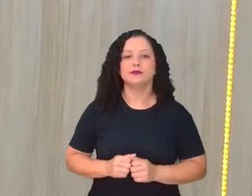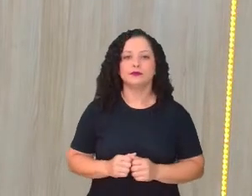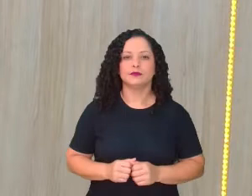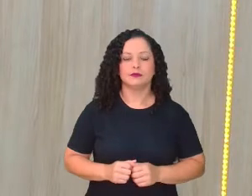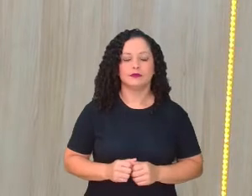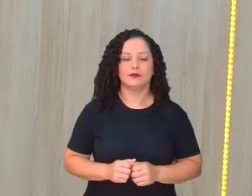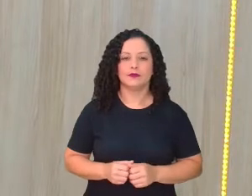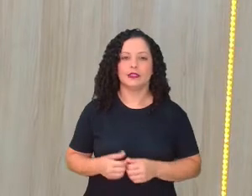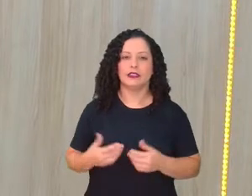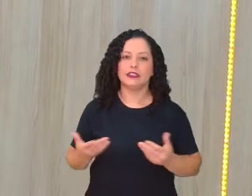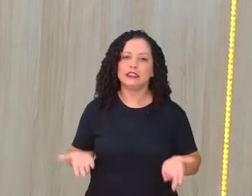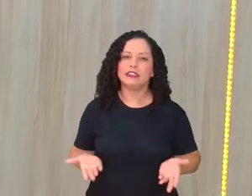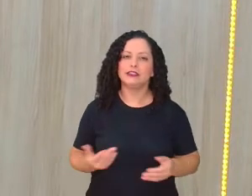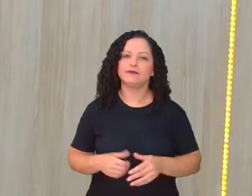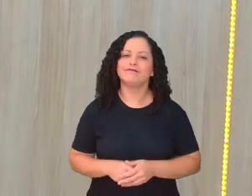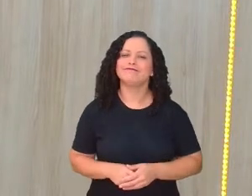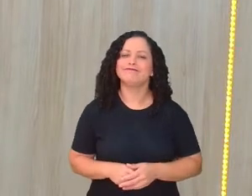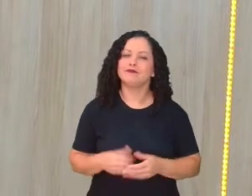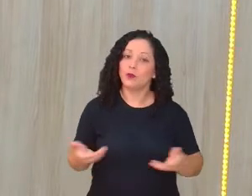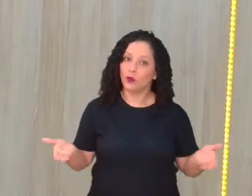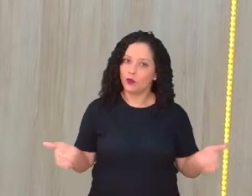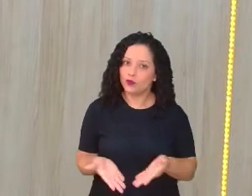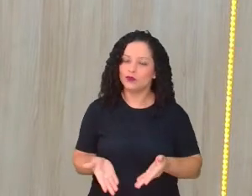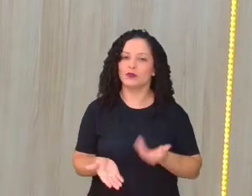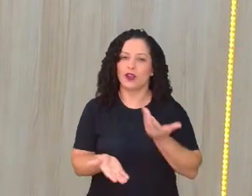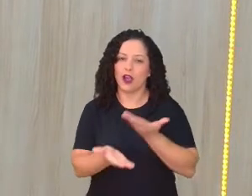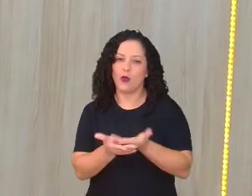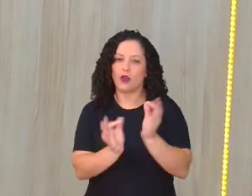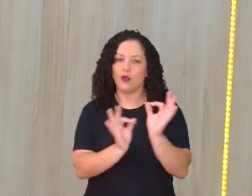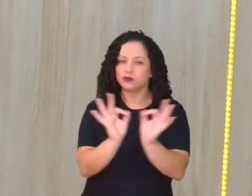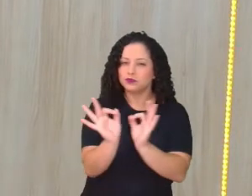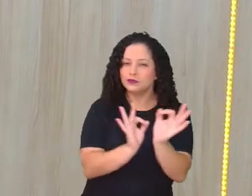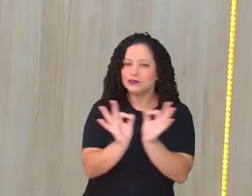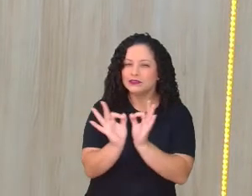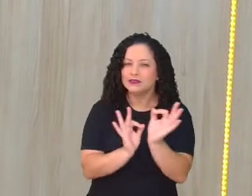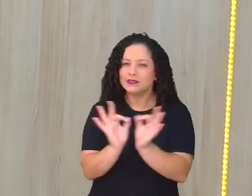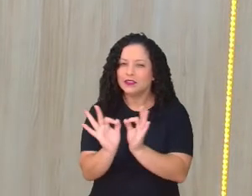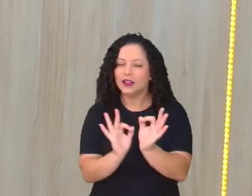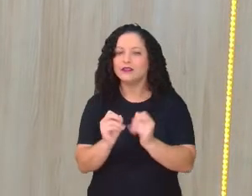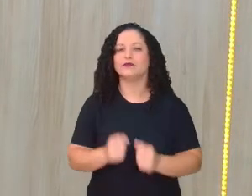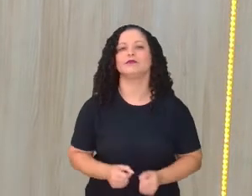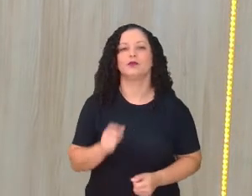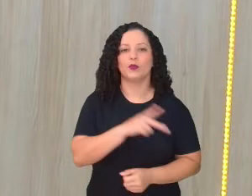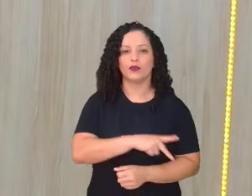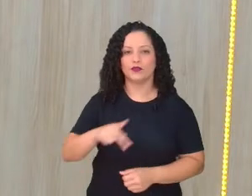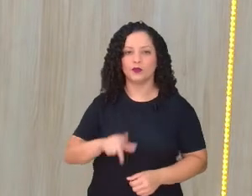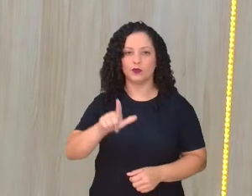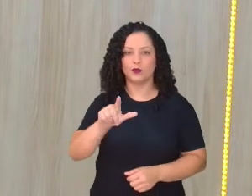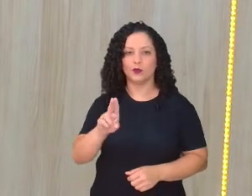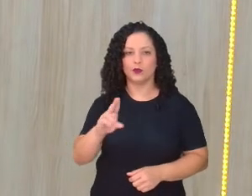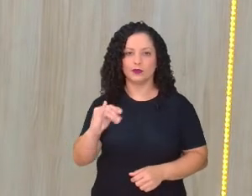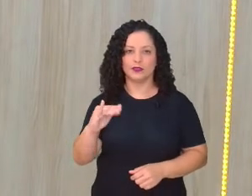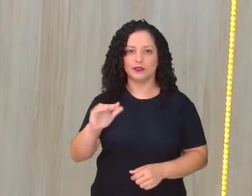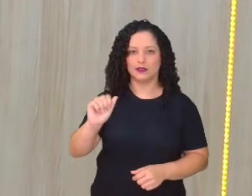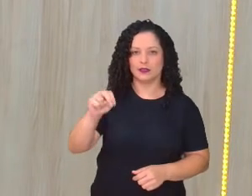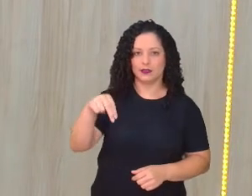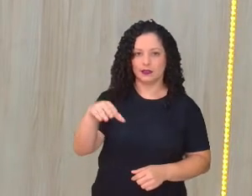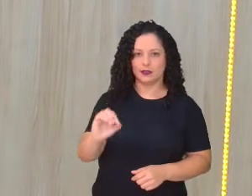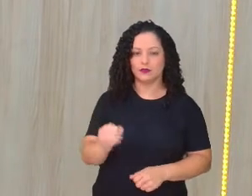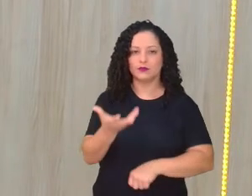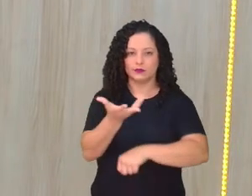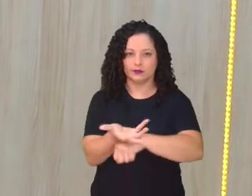E carinhosamente preparada para vocês. Eu sou o professor Luciano Júnior, professor de História. Nós vamos